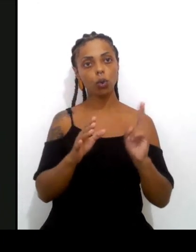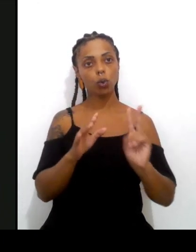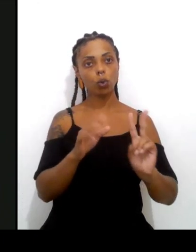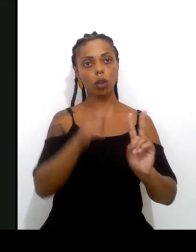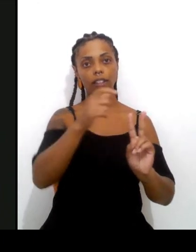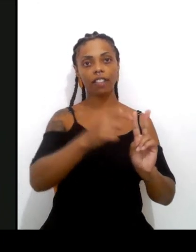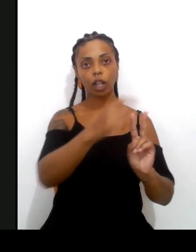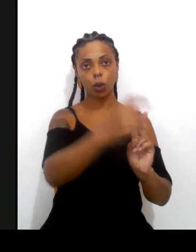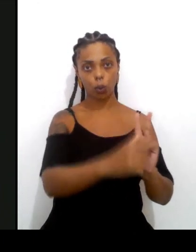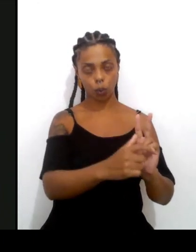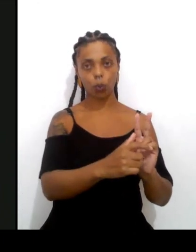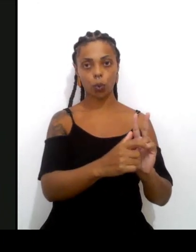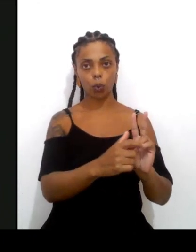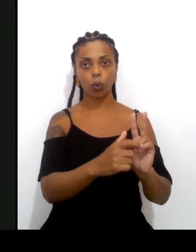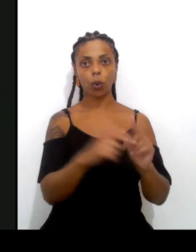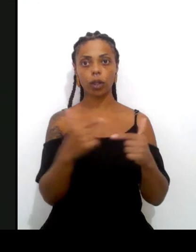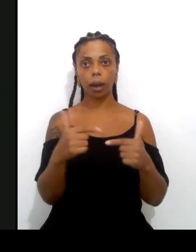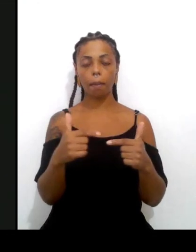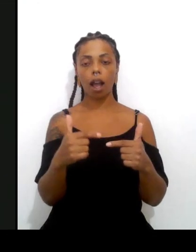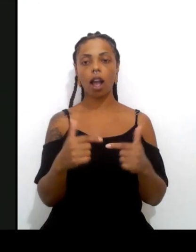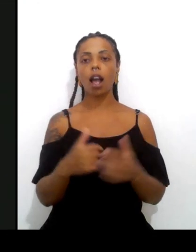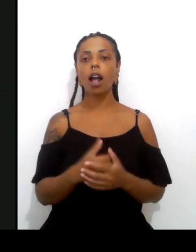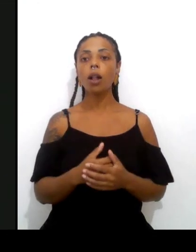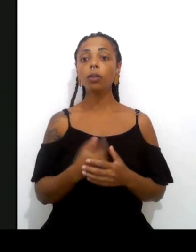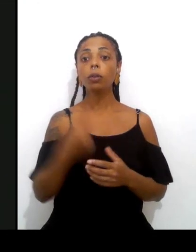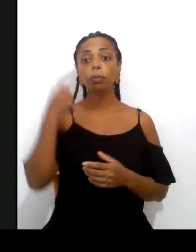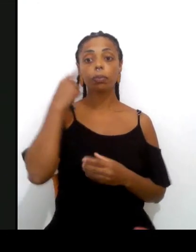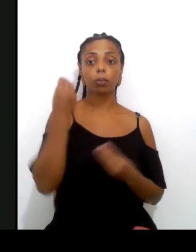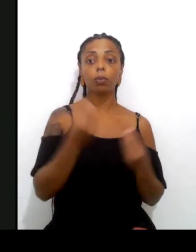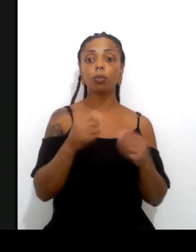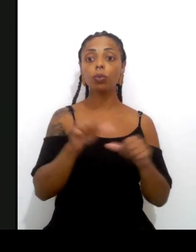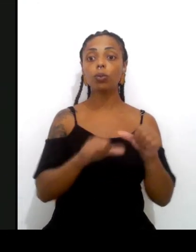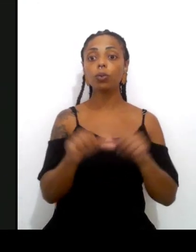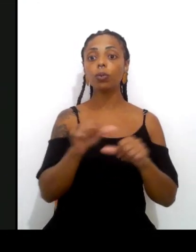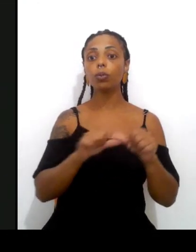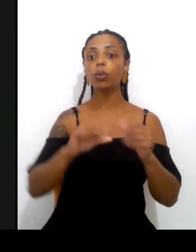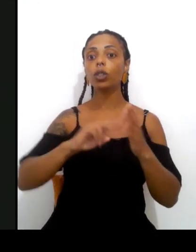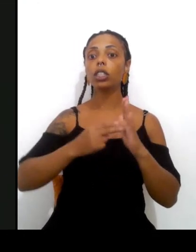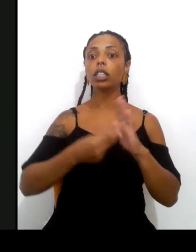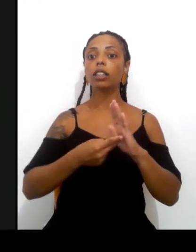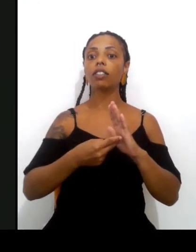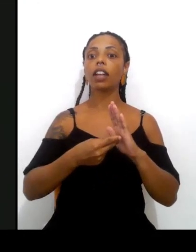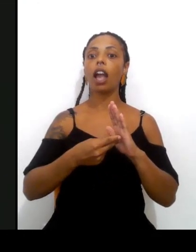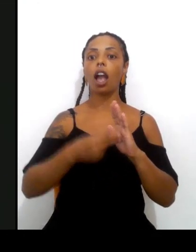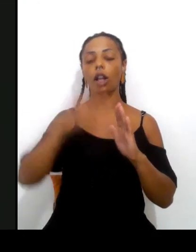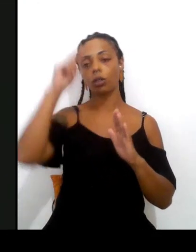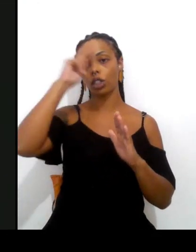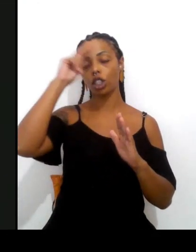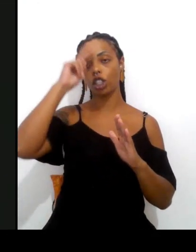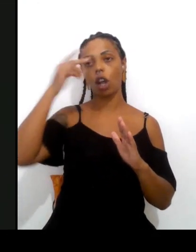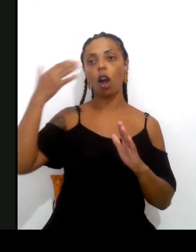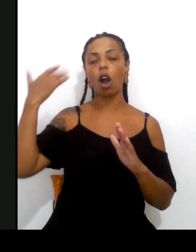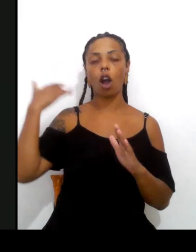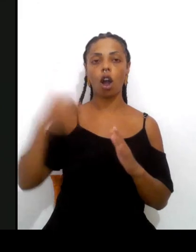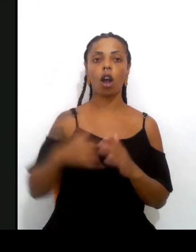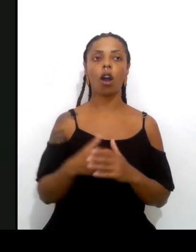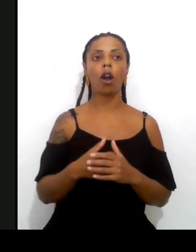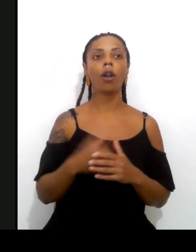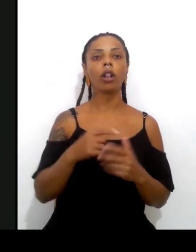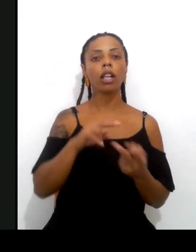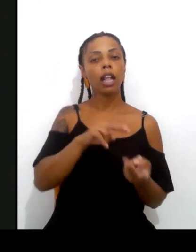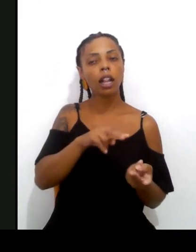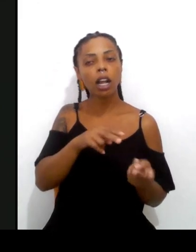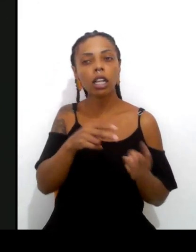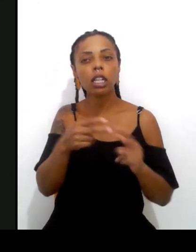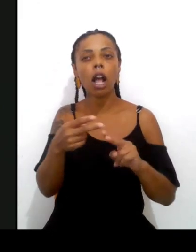é pensar em uma mudança do significado dos históricos particulares o limite aqui significam